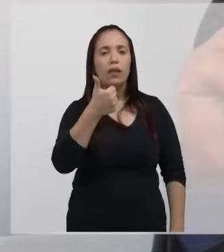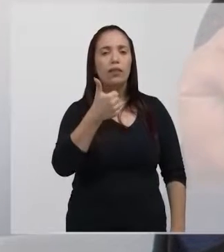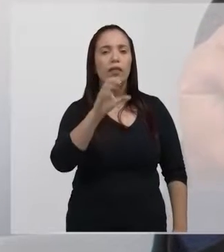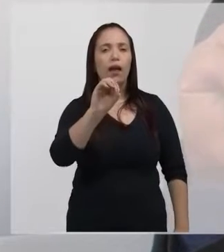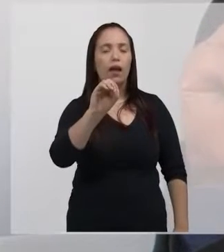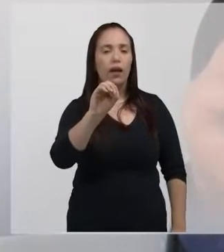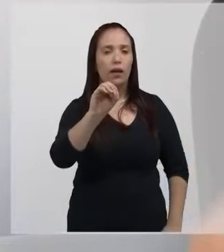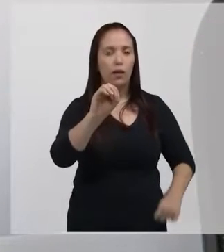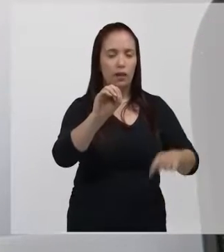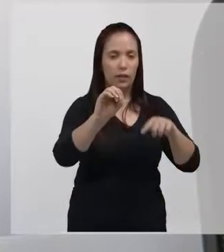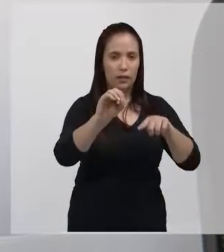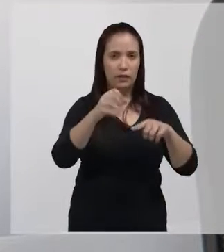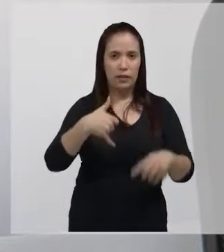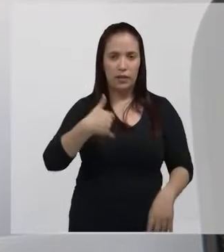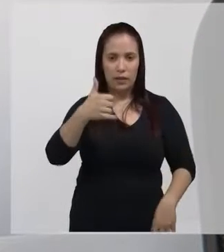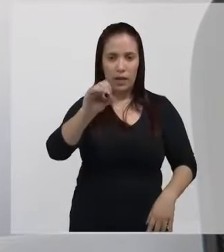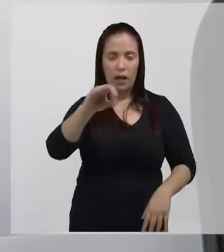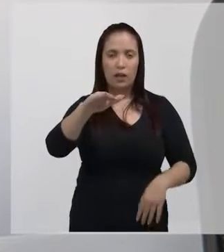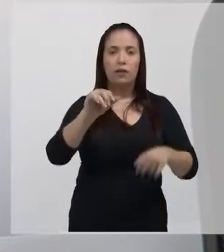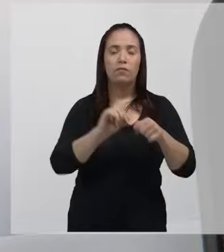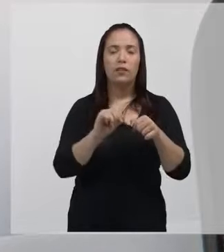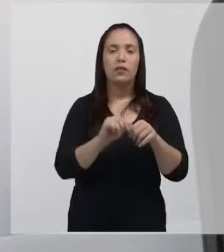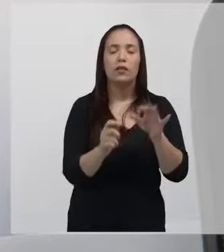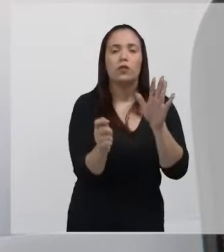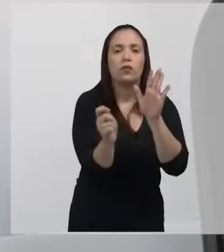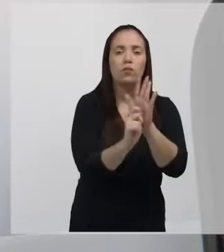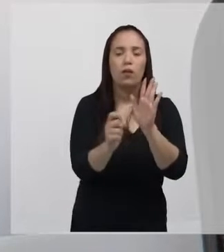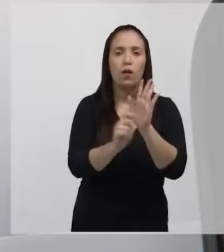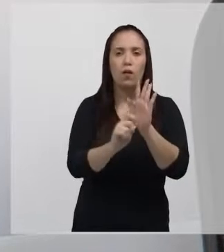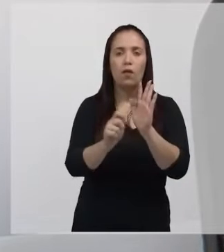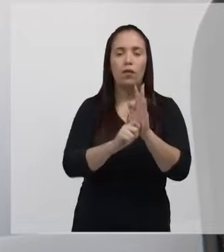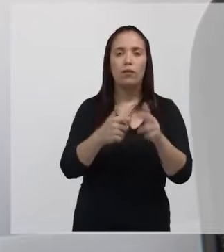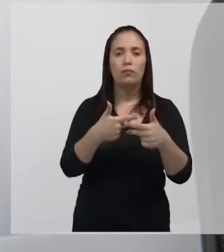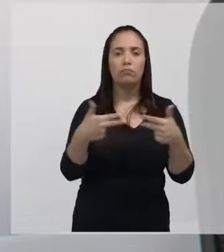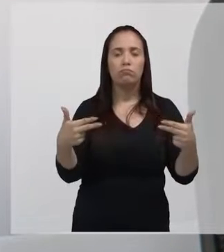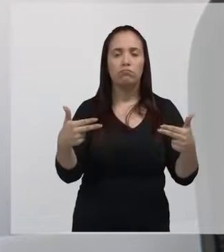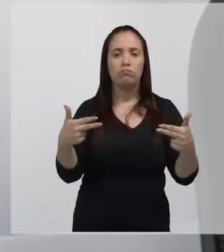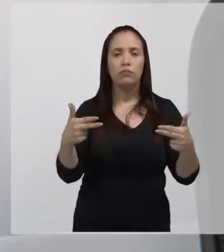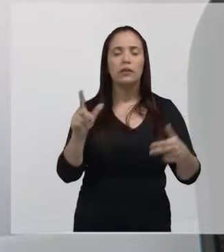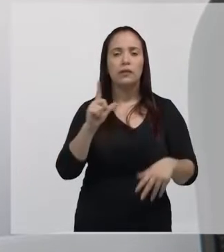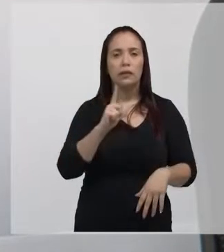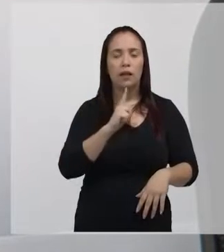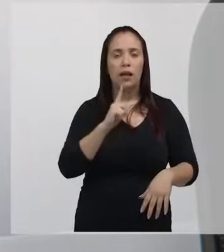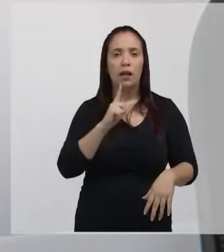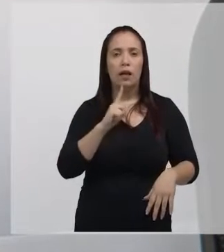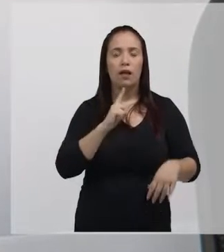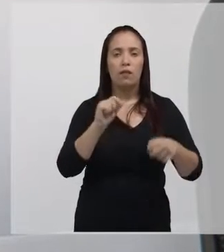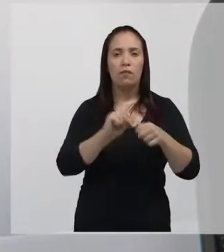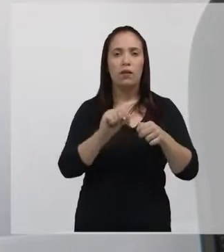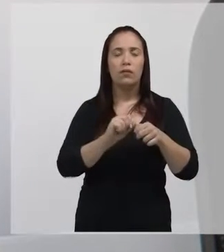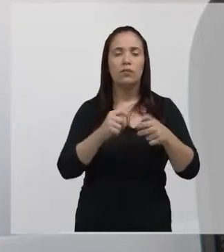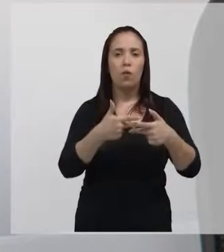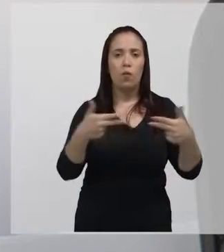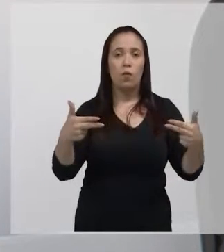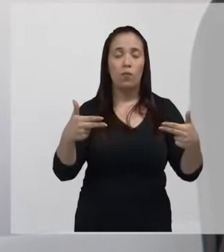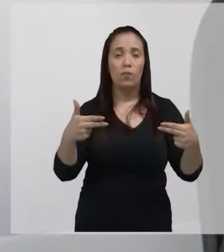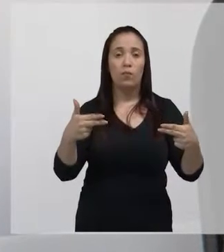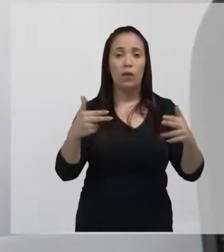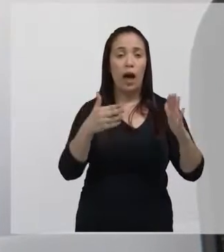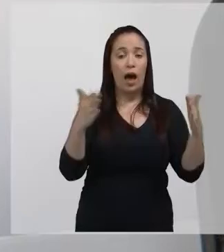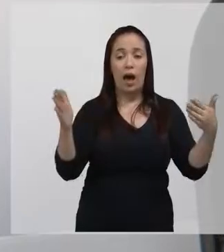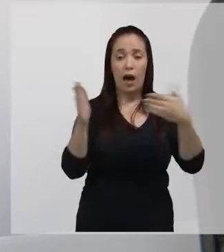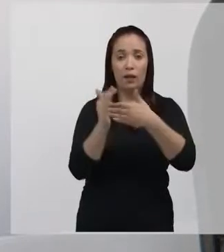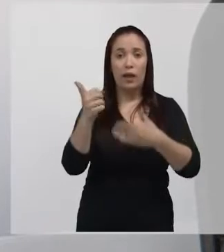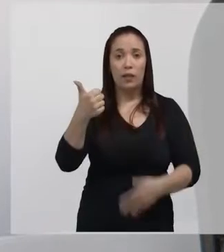18, dentro do tráfico, ele tem uma vida produtiva de 9 anos ou quase uma década. Como é que você recupera